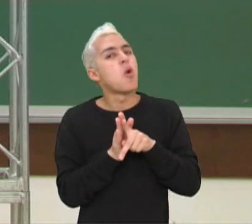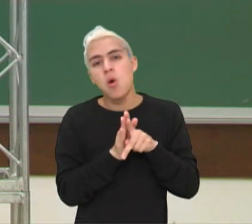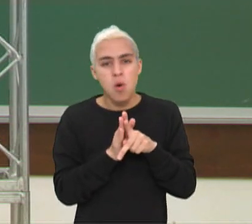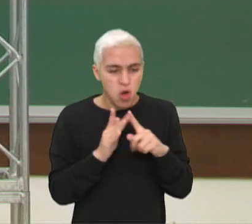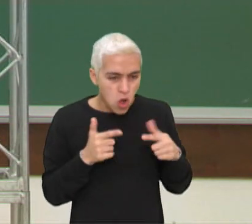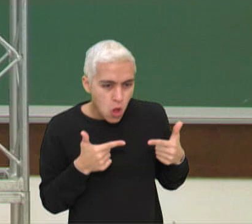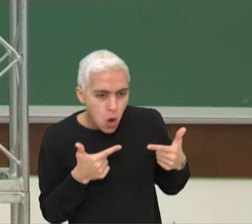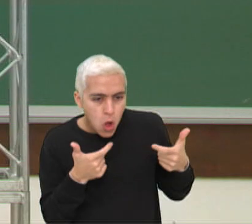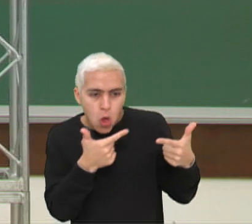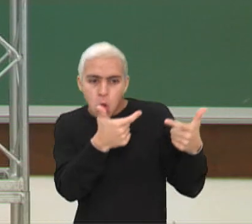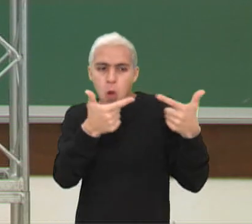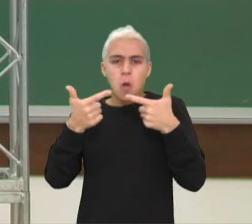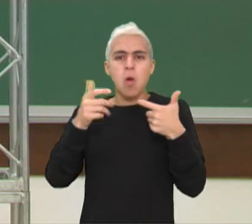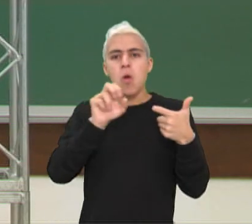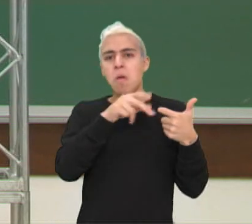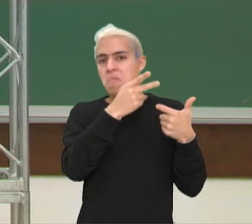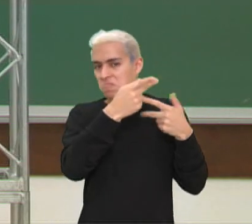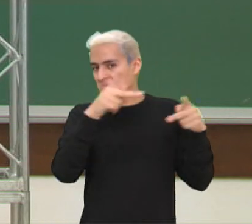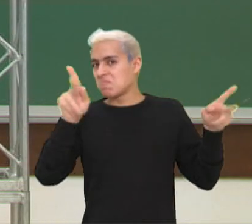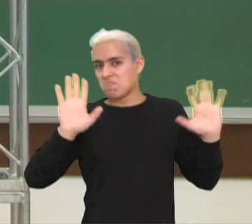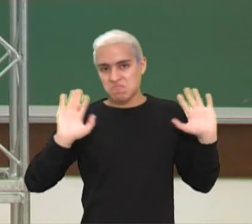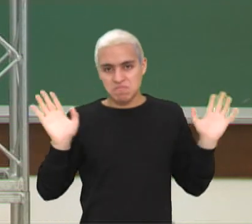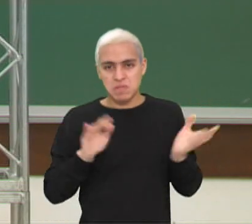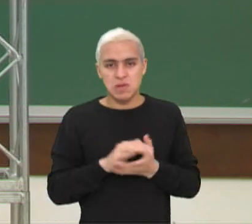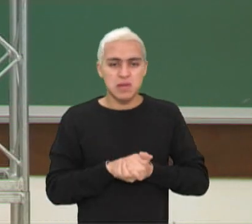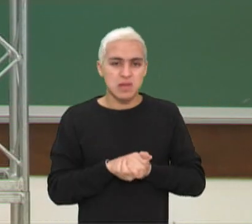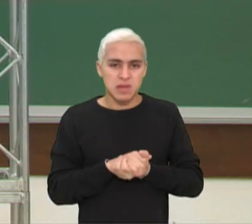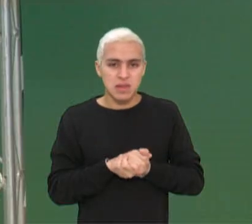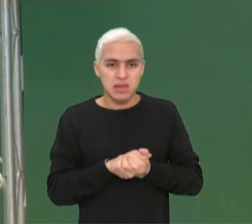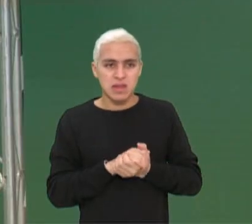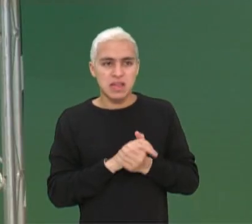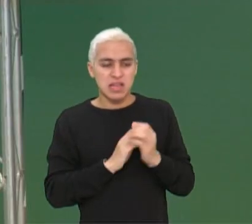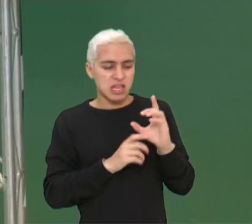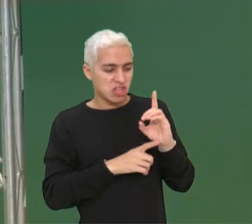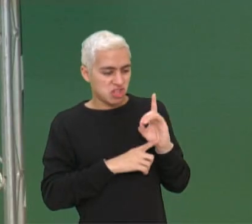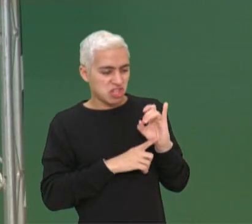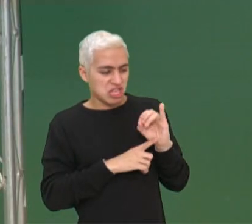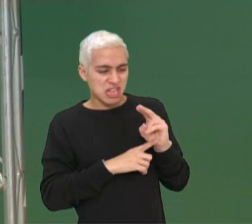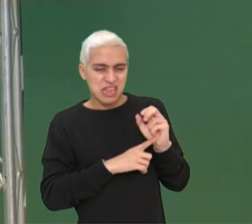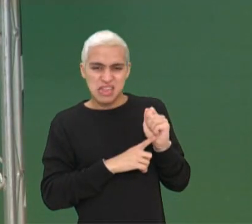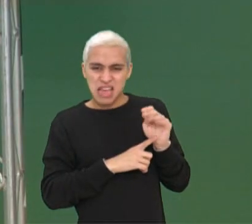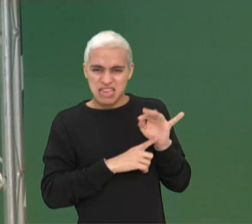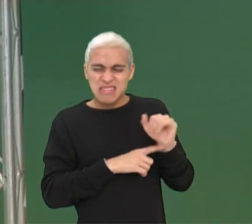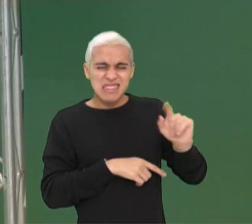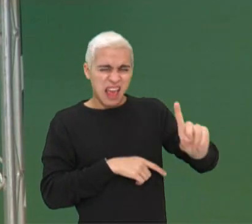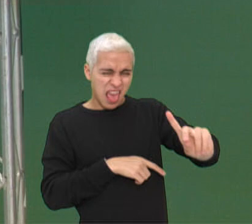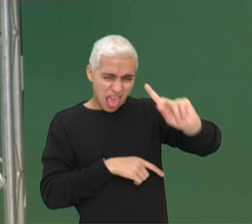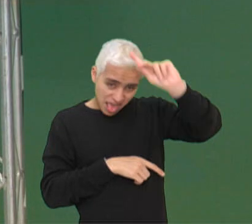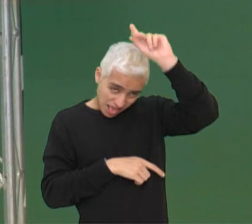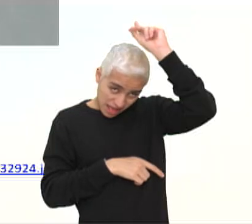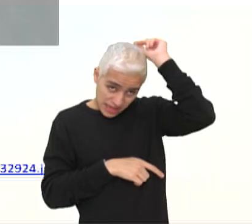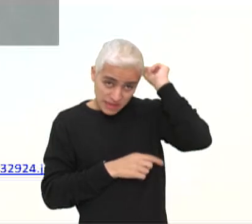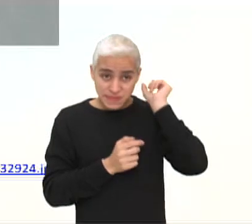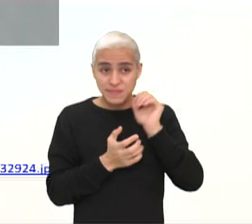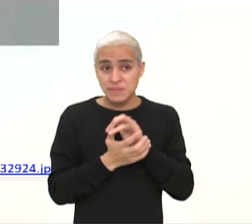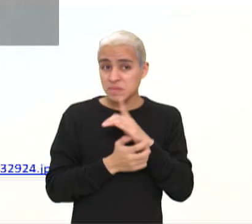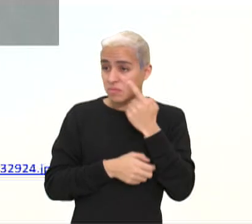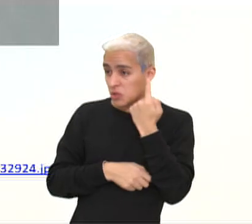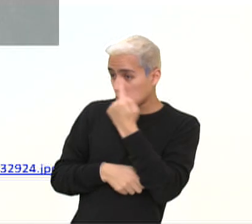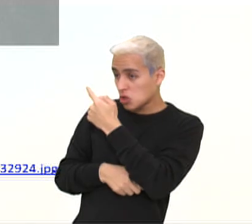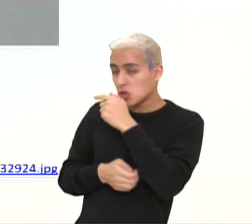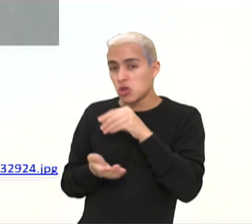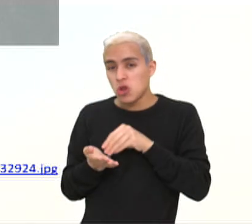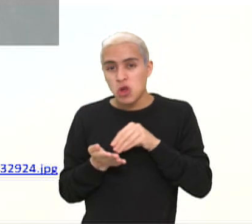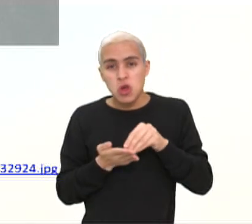nas suas batalhas ou nas suas guerras lá, né? Então, da dinastia, né? Algo bem antigo. E esse é o jogo de Ur.